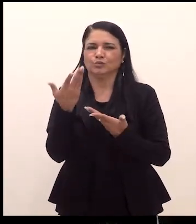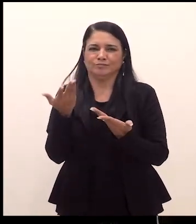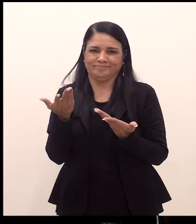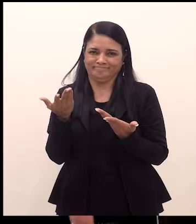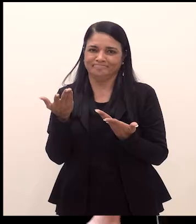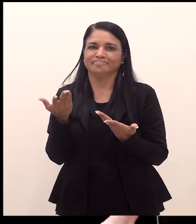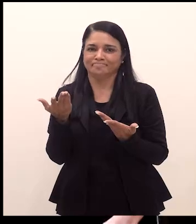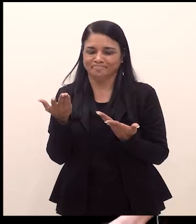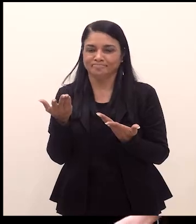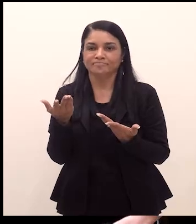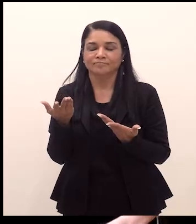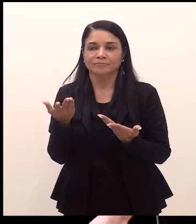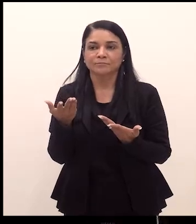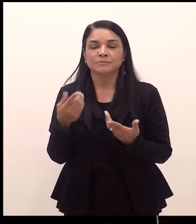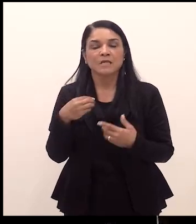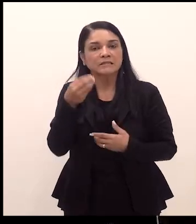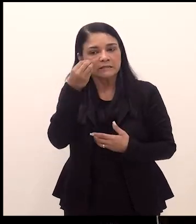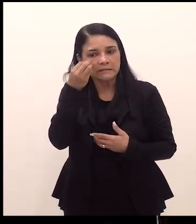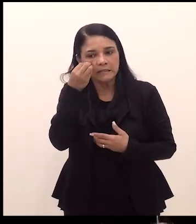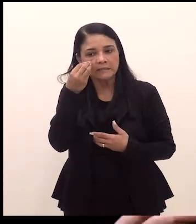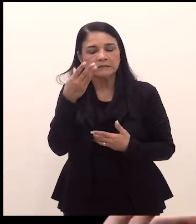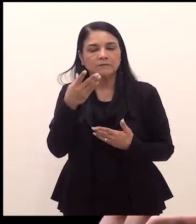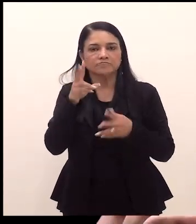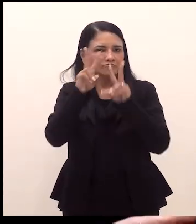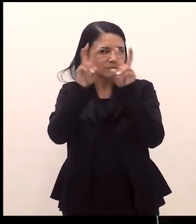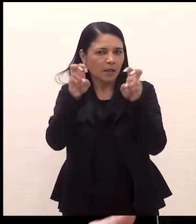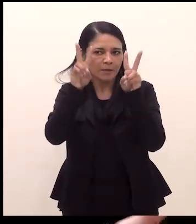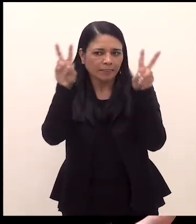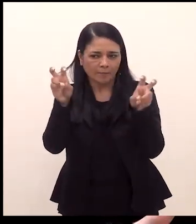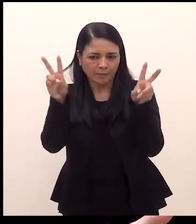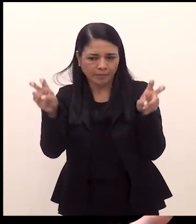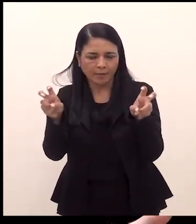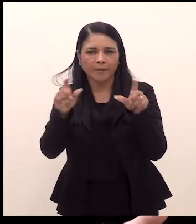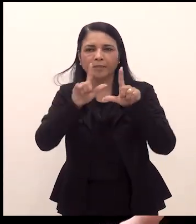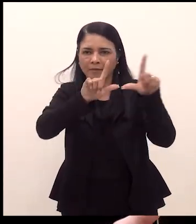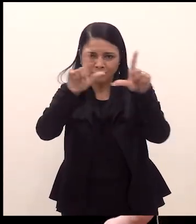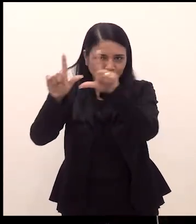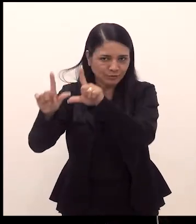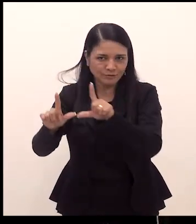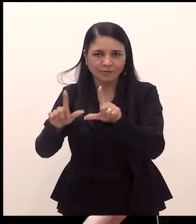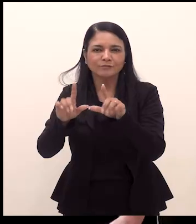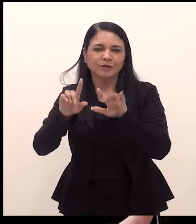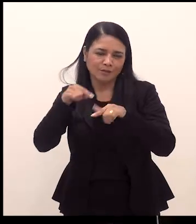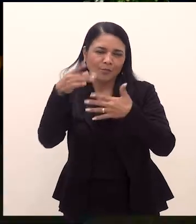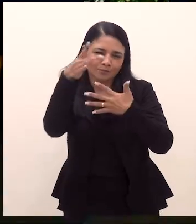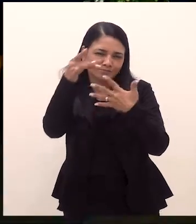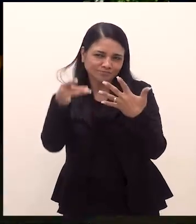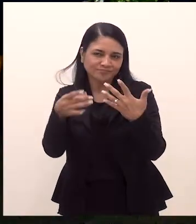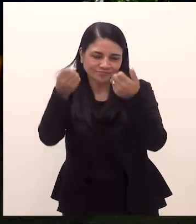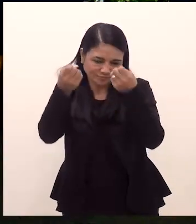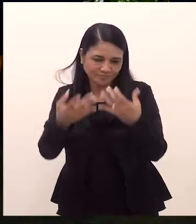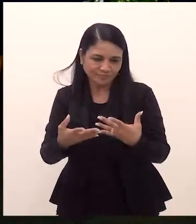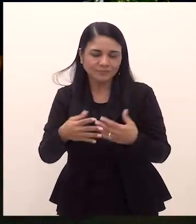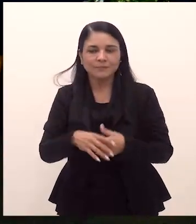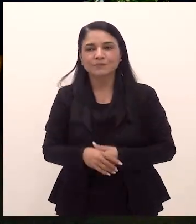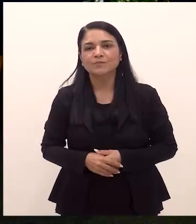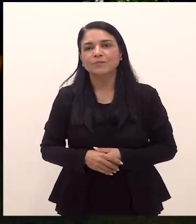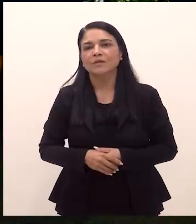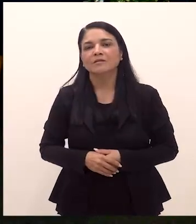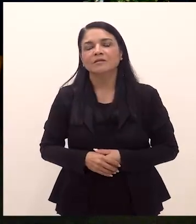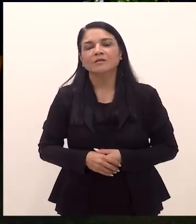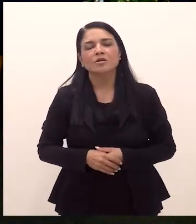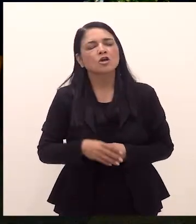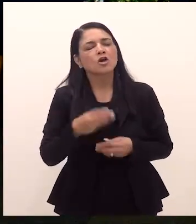muito difícil de você recuperar tudo isso. Então, a gente tenta pautar esses temas todos na exposição, eu posso depois entrar em detalhes sobre